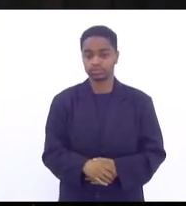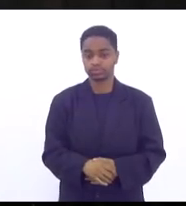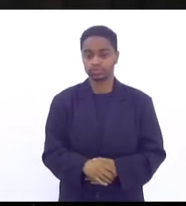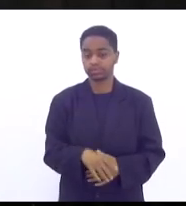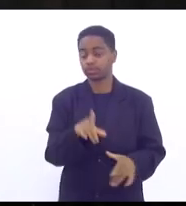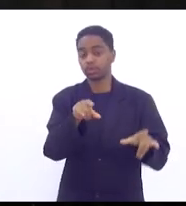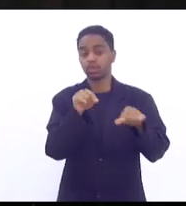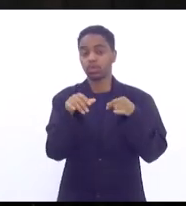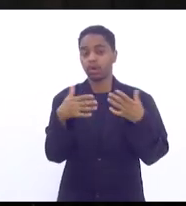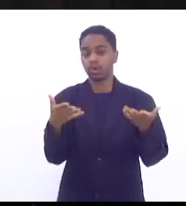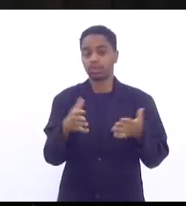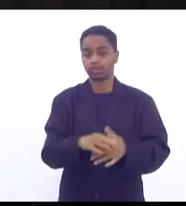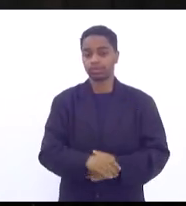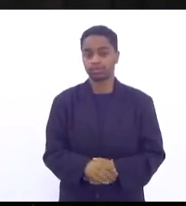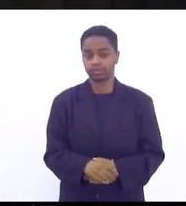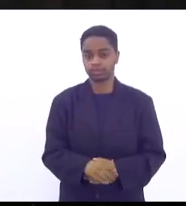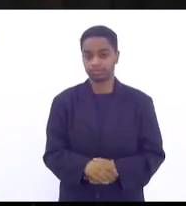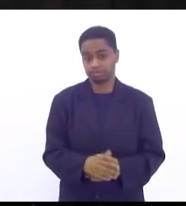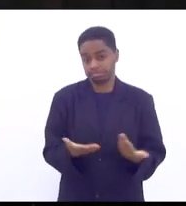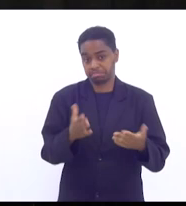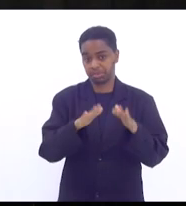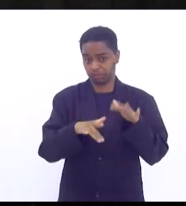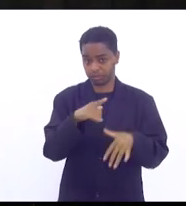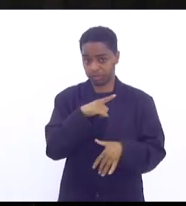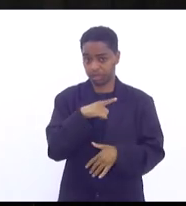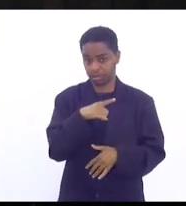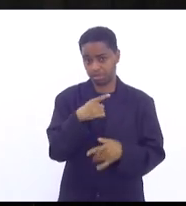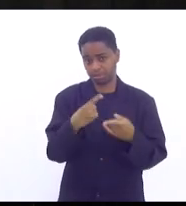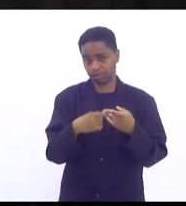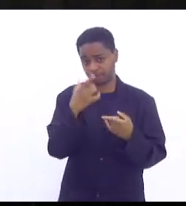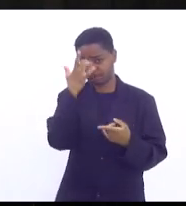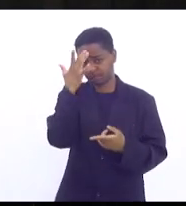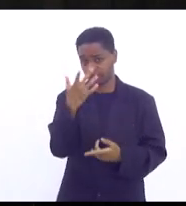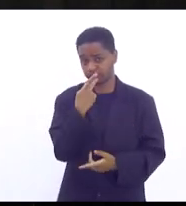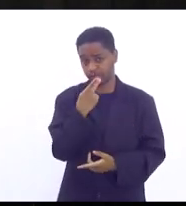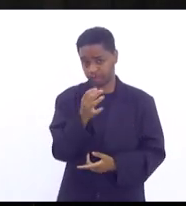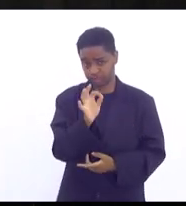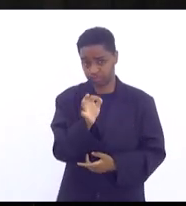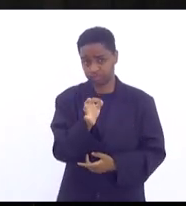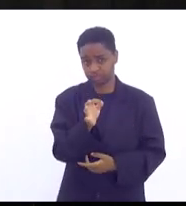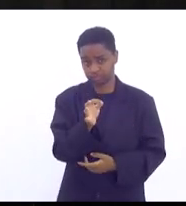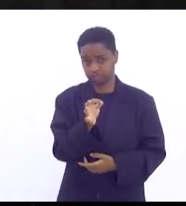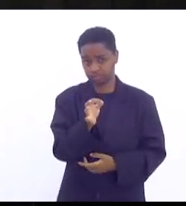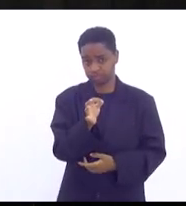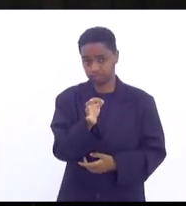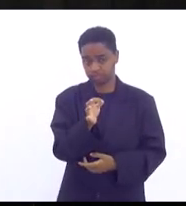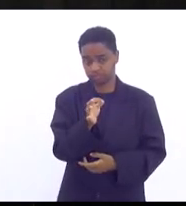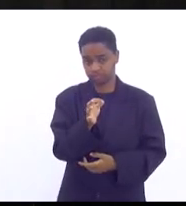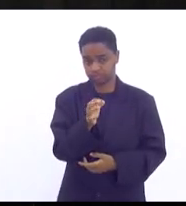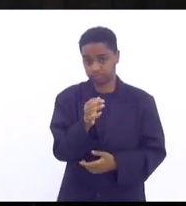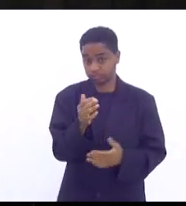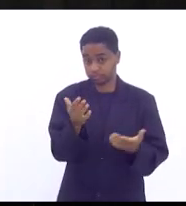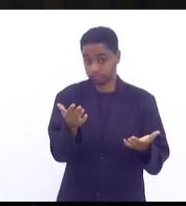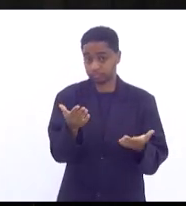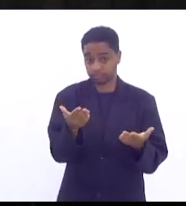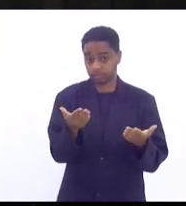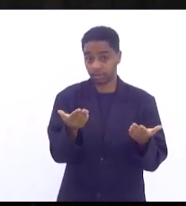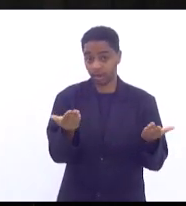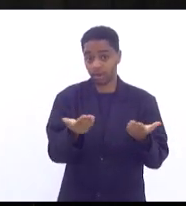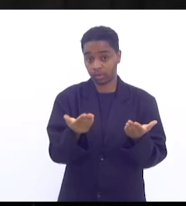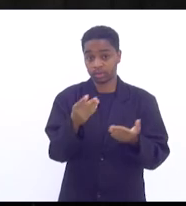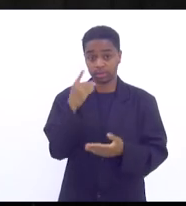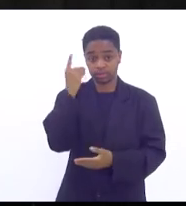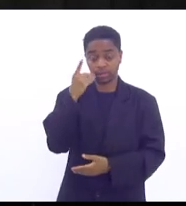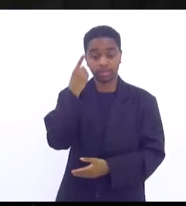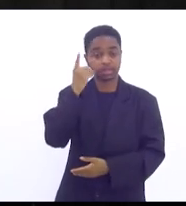Opções. Não, deve ter alguma, né? Porque é fácil dizer. Né? Não, olha, agora mesmo, a deputada Dani